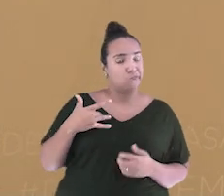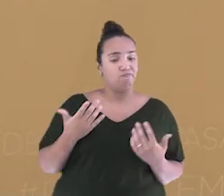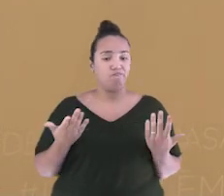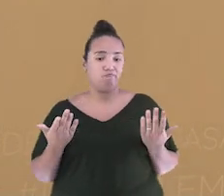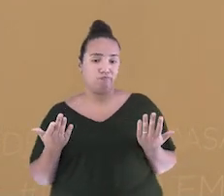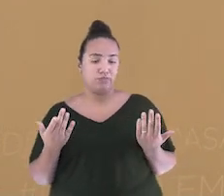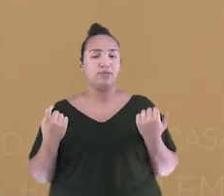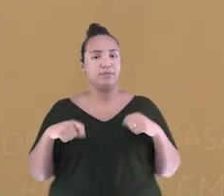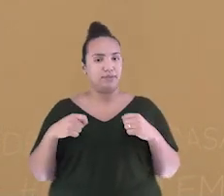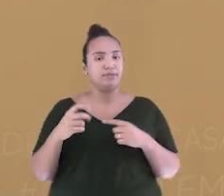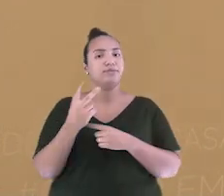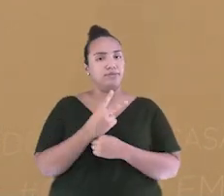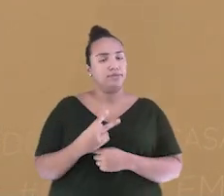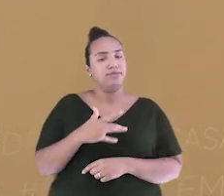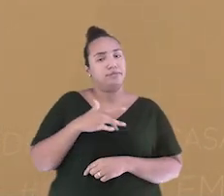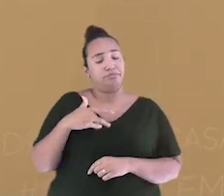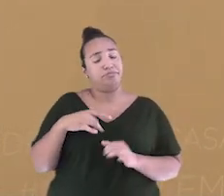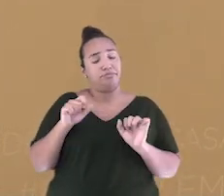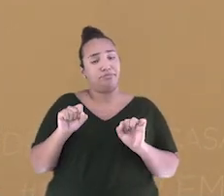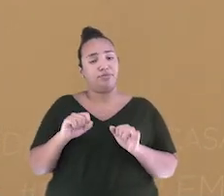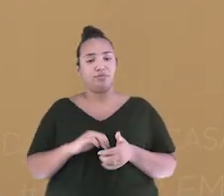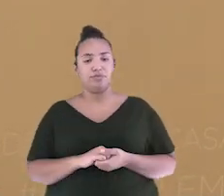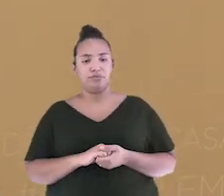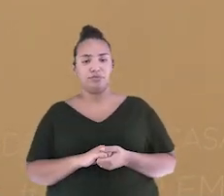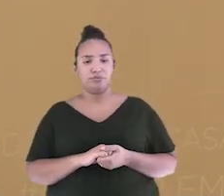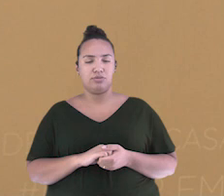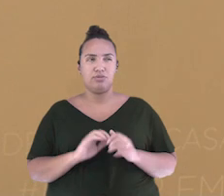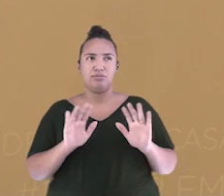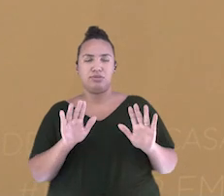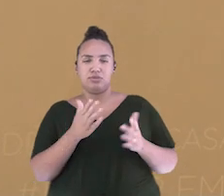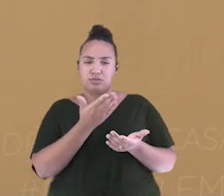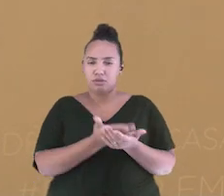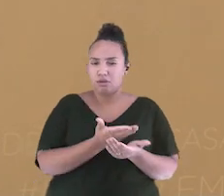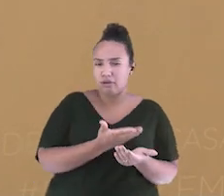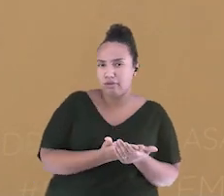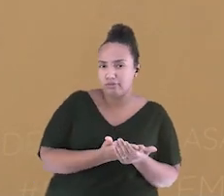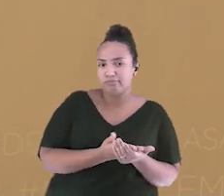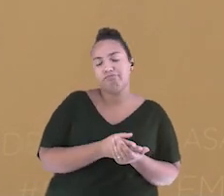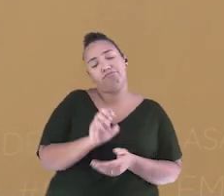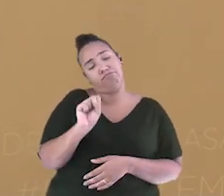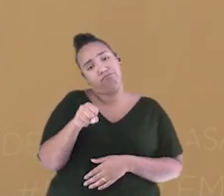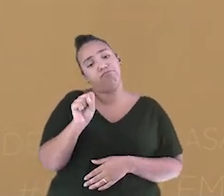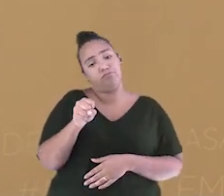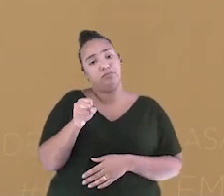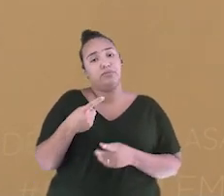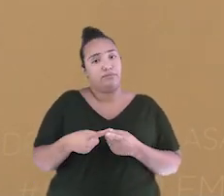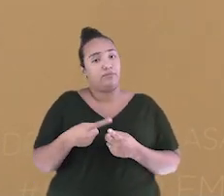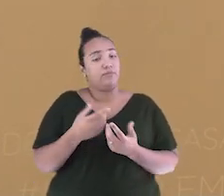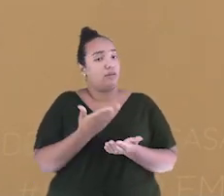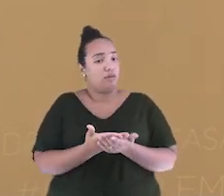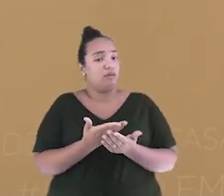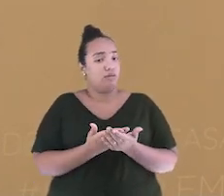pois nós temos que cuidar da nossa saúde. Estamos falando da aula? De uma certa forma, sim, pois esta